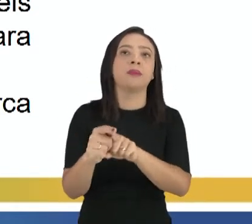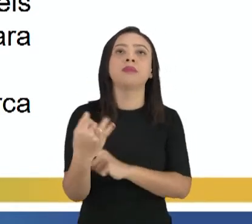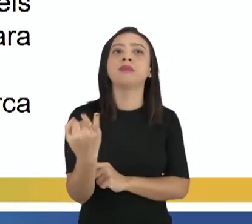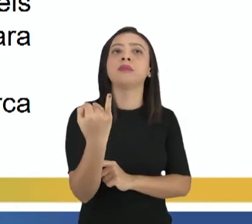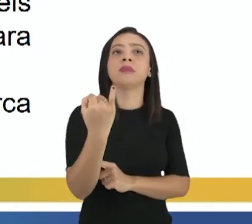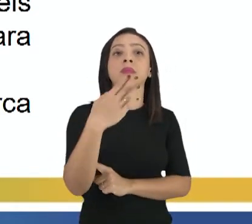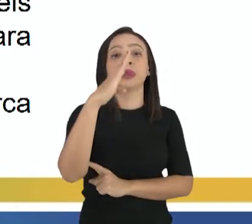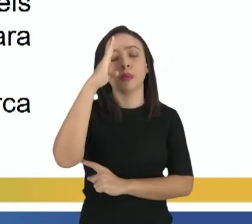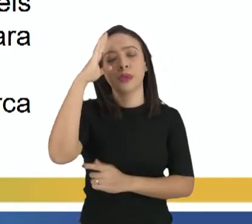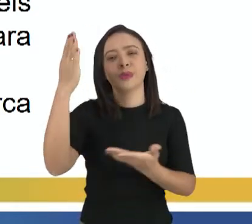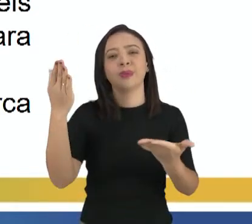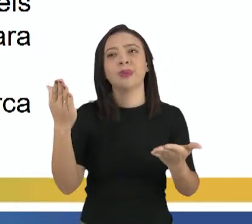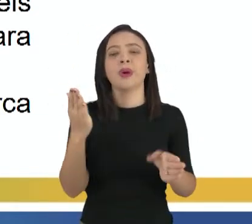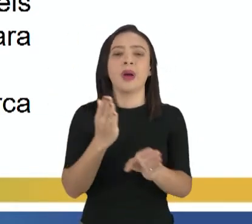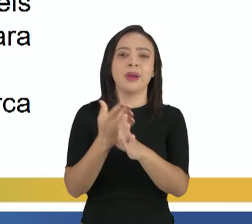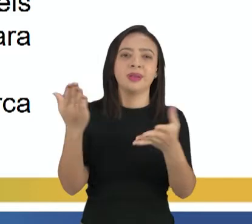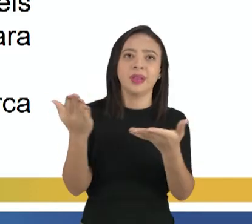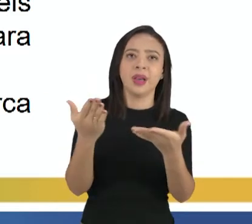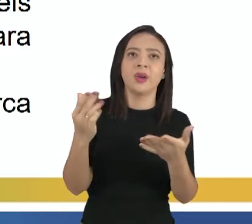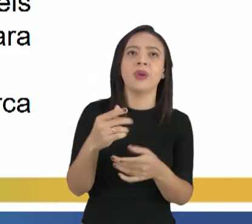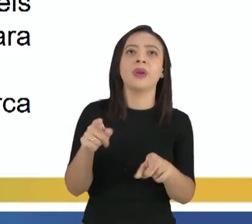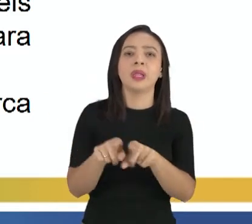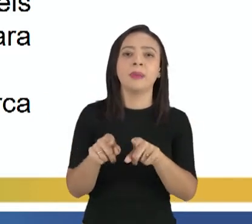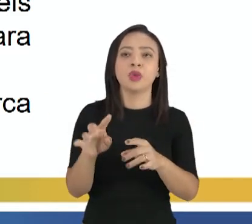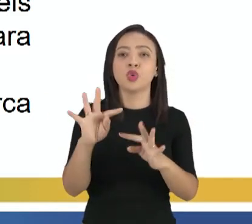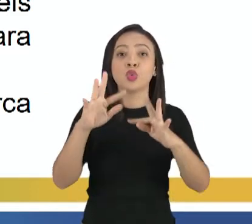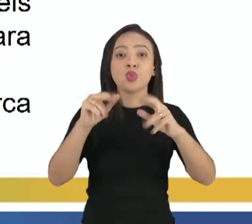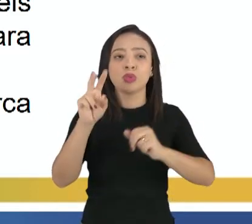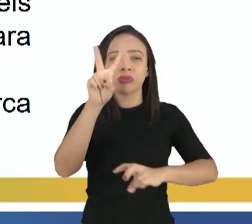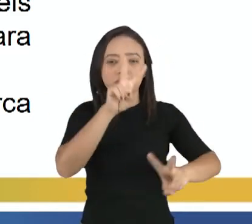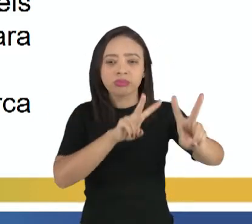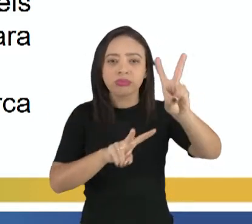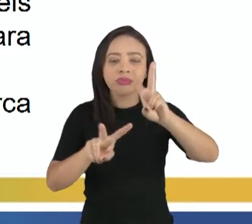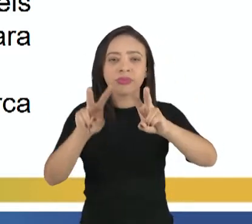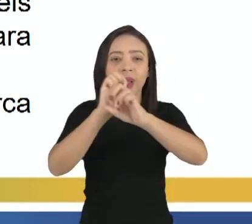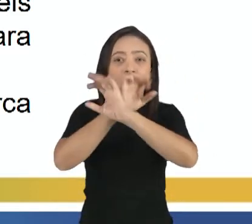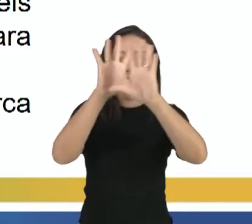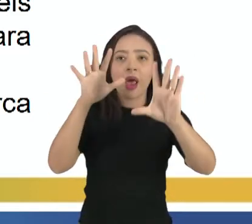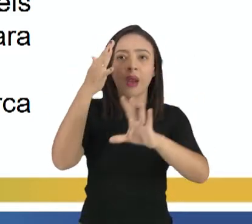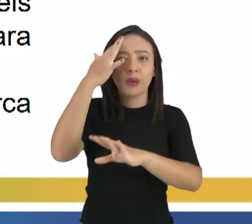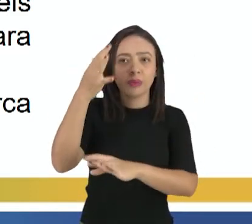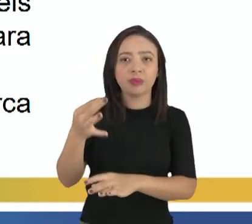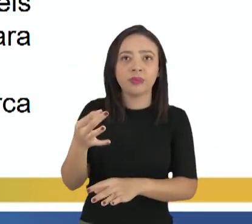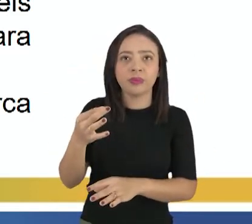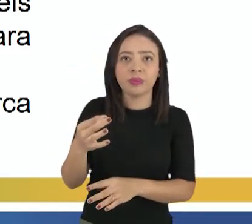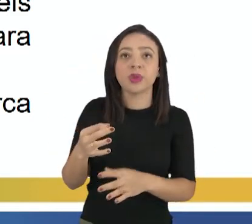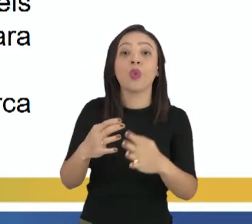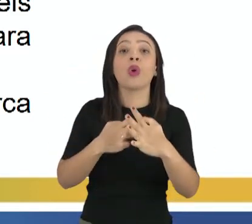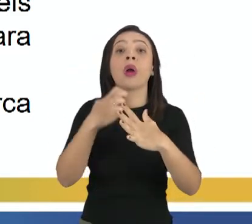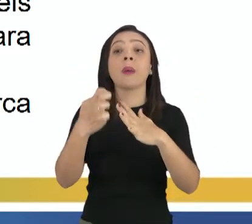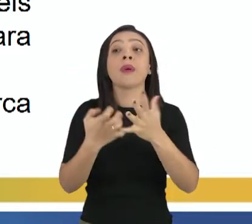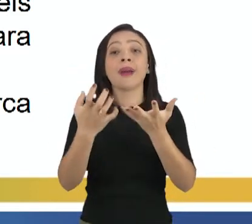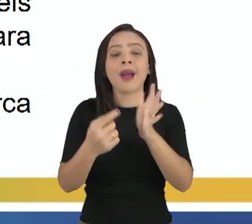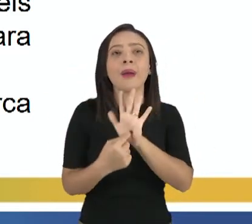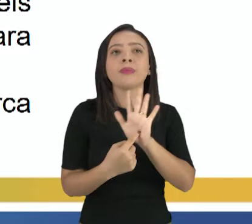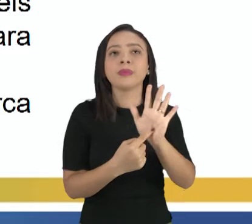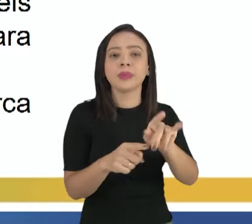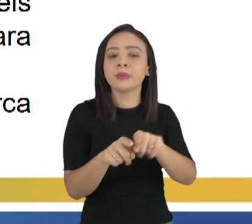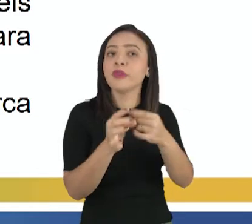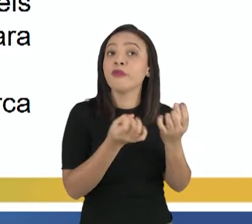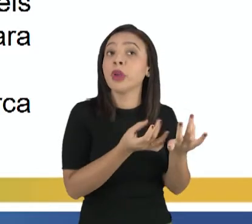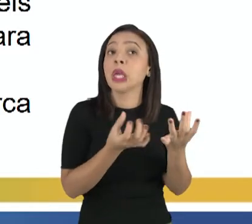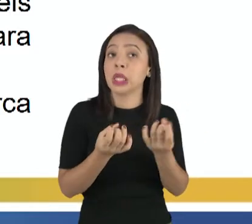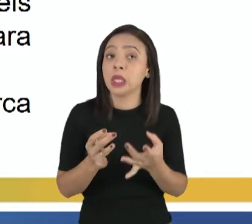por causa da era digital. O conteúdo audiovisual ilustra de maneira mais clara o que uma empresa quer mostrar e